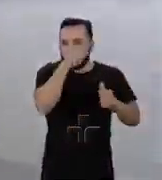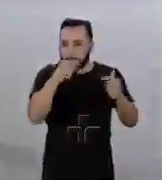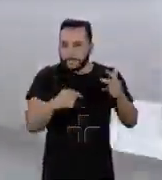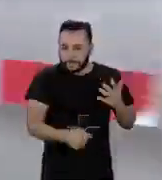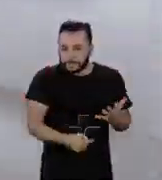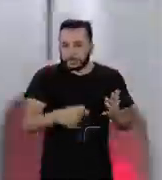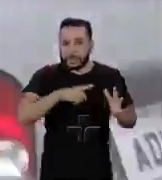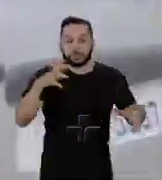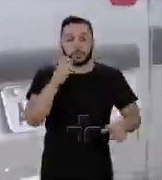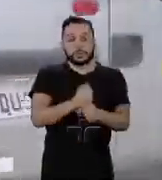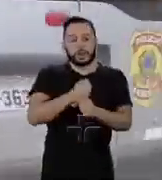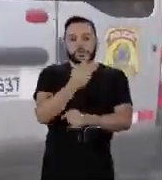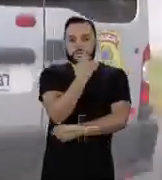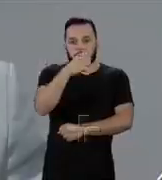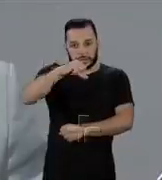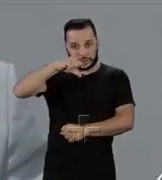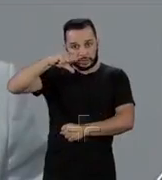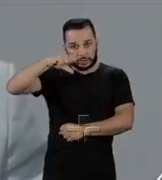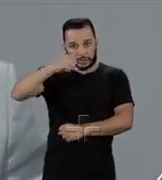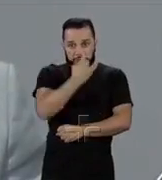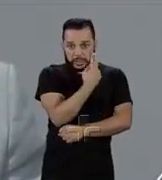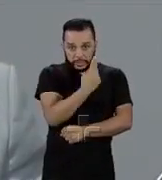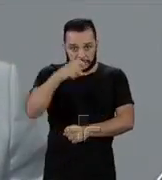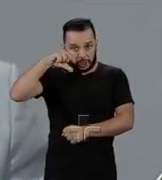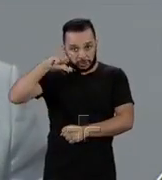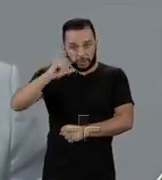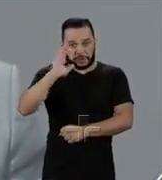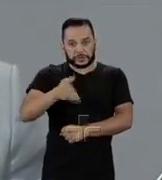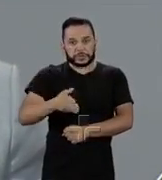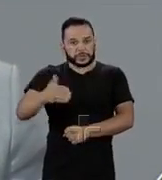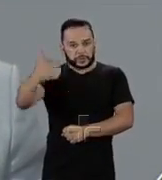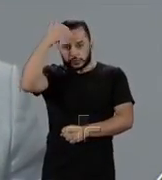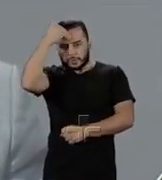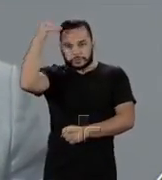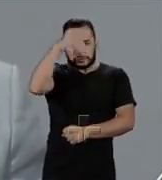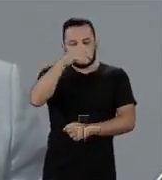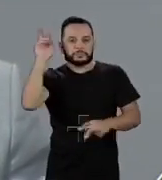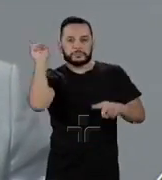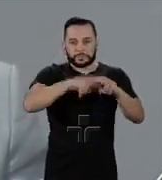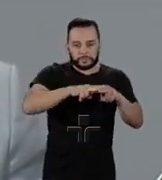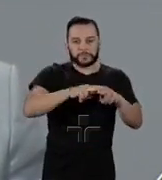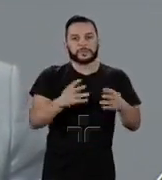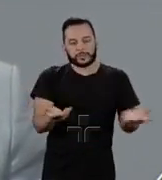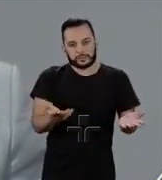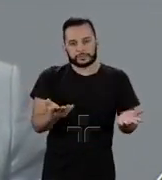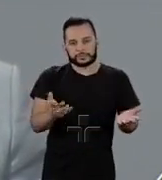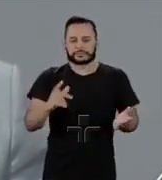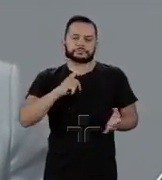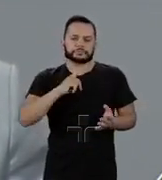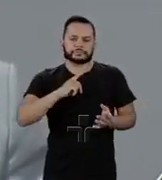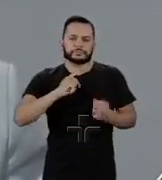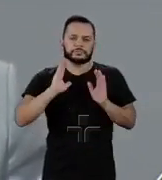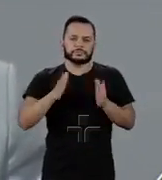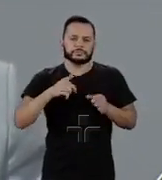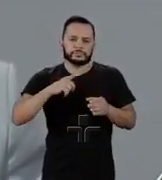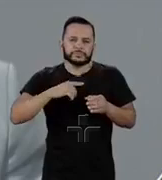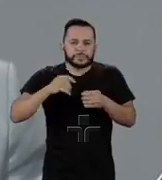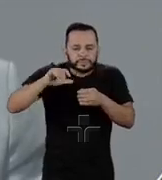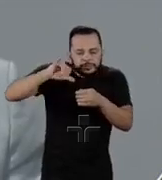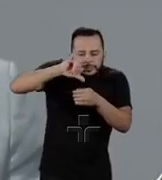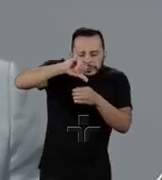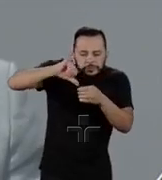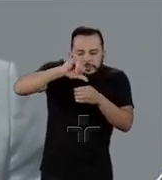119 já foram condenados. A Lava Jato revelou um esquema que vai muito além da Petrobras. Basicamente, políticos e partidos